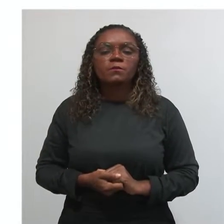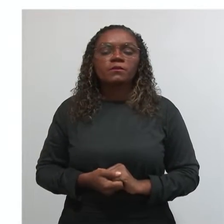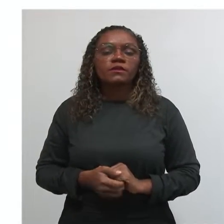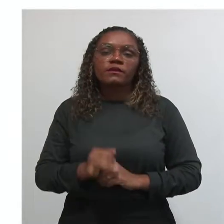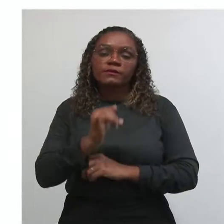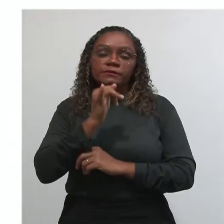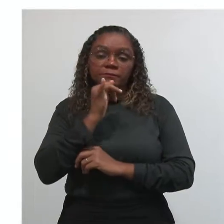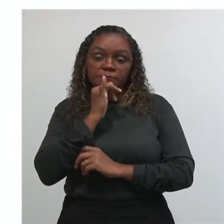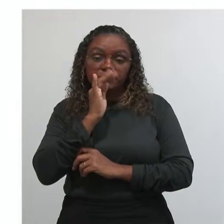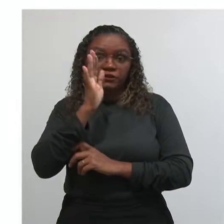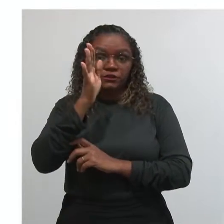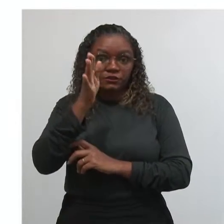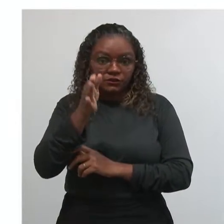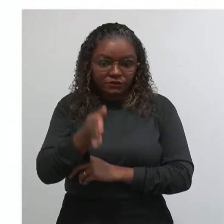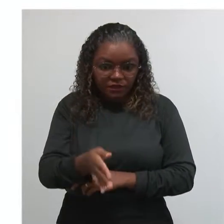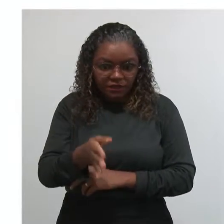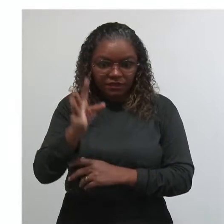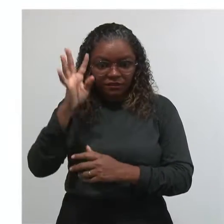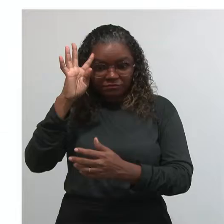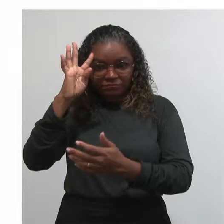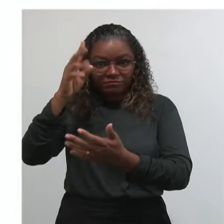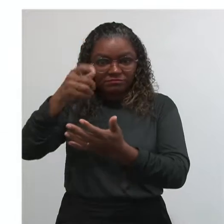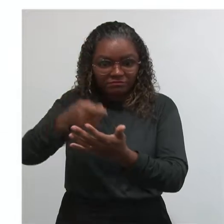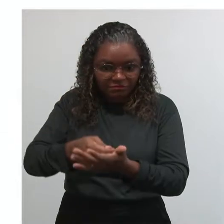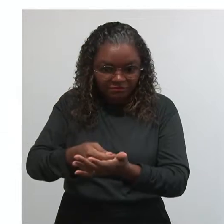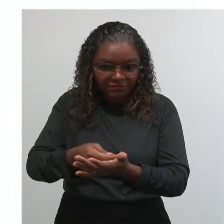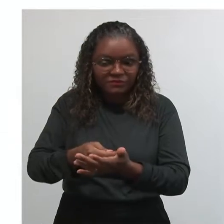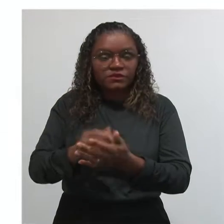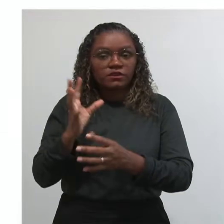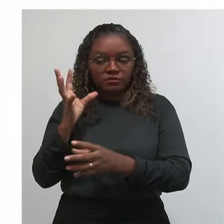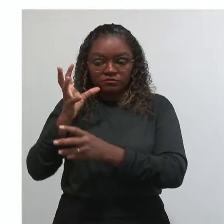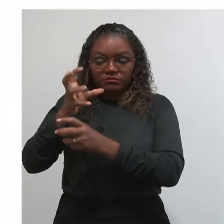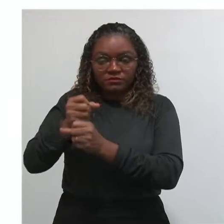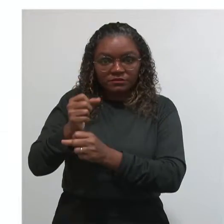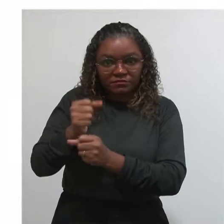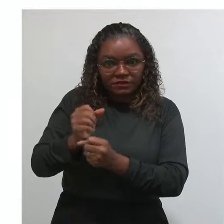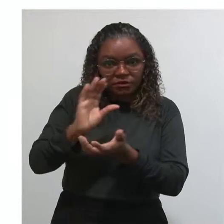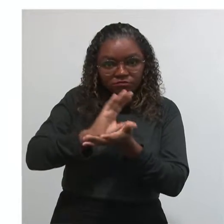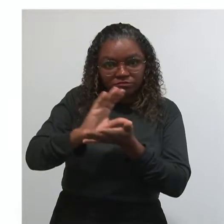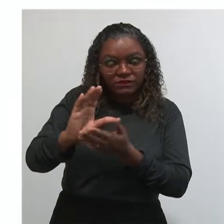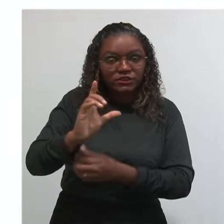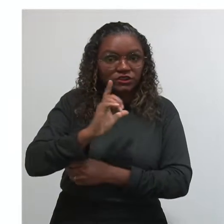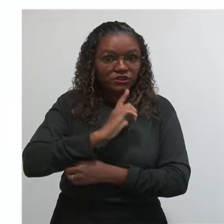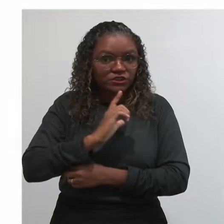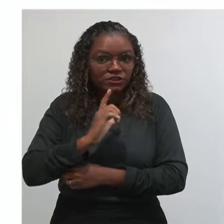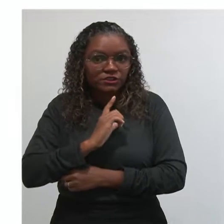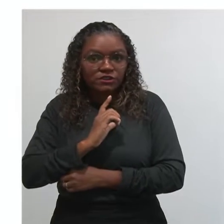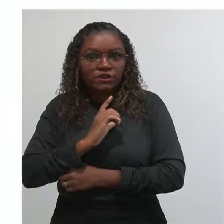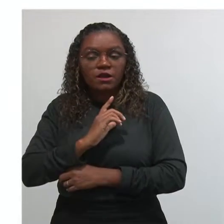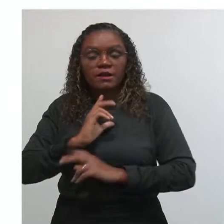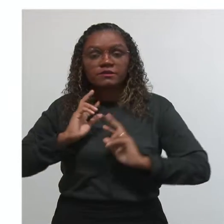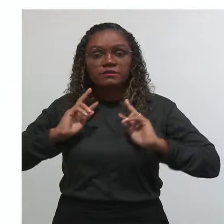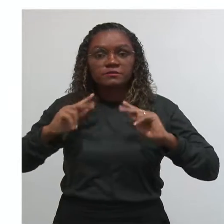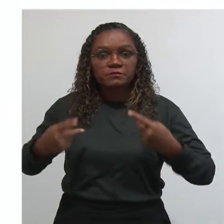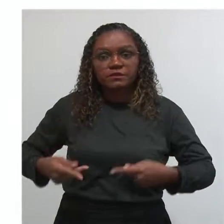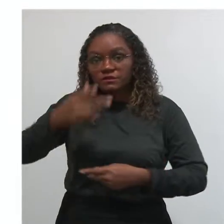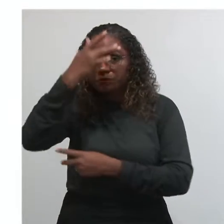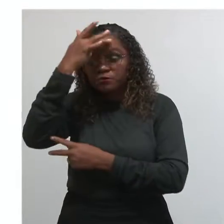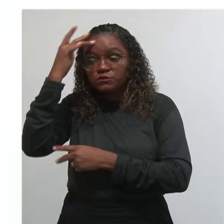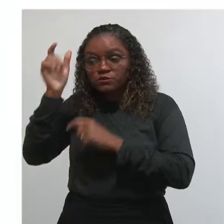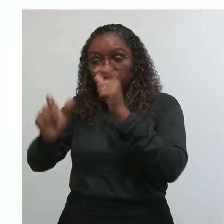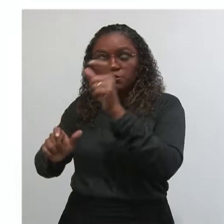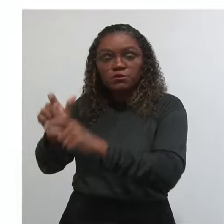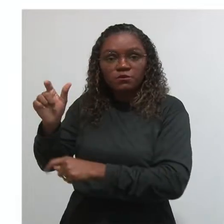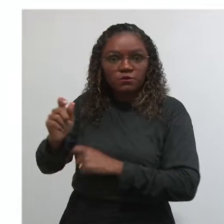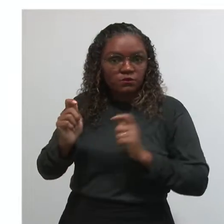essa alternativa, uma vez considerada o orçamento disponível, o pessoal que vai ser necessário, uma vez considerado,